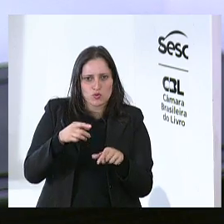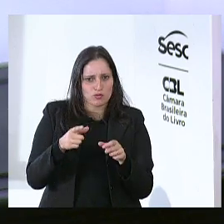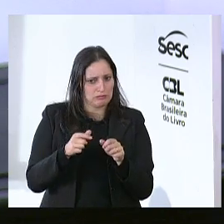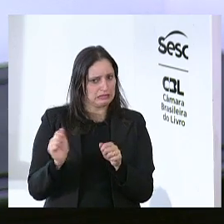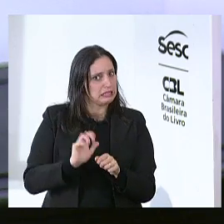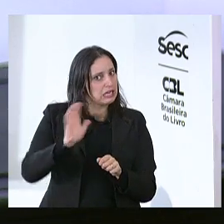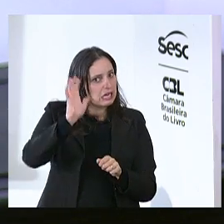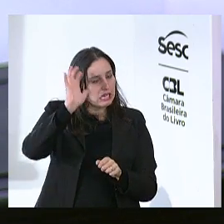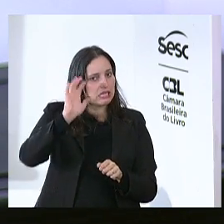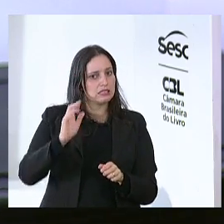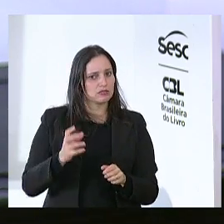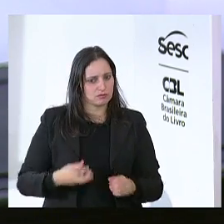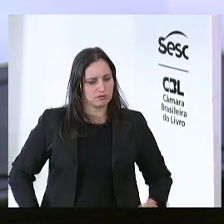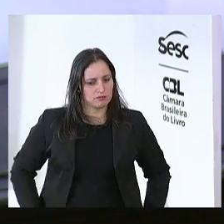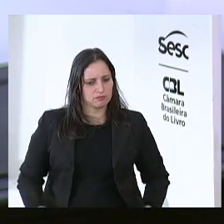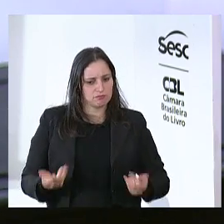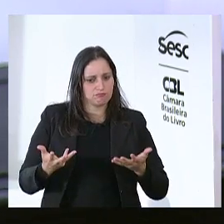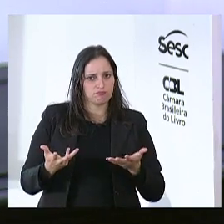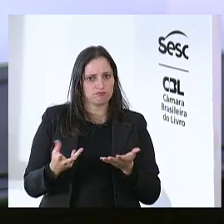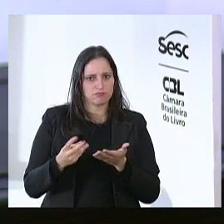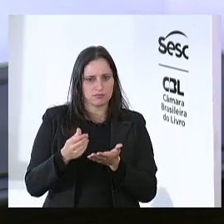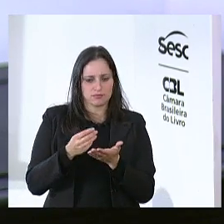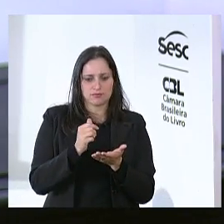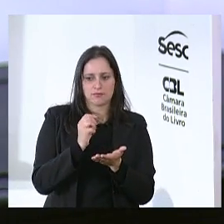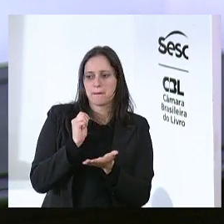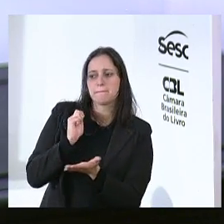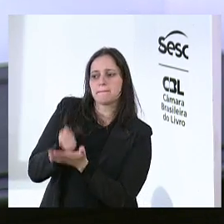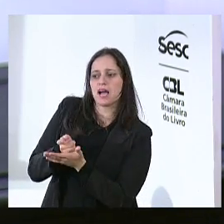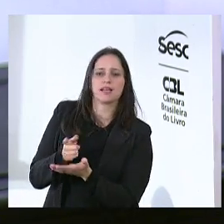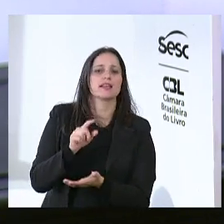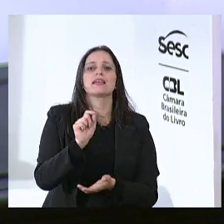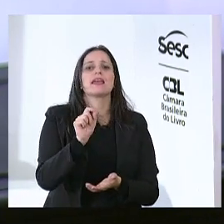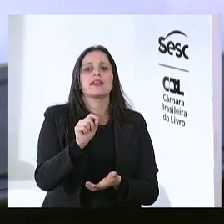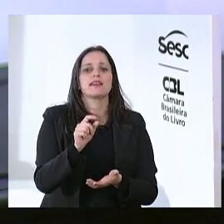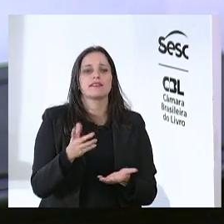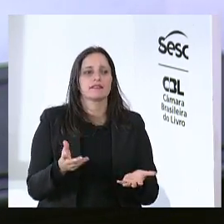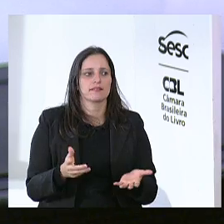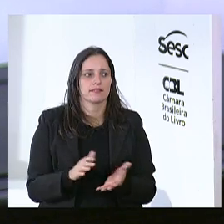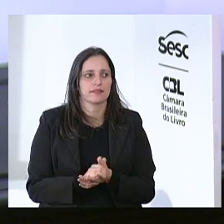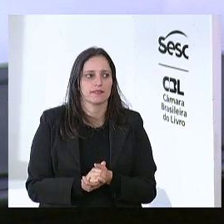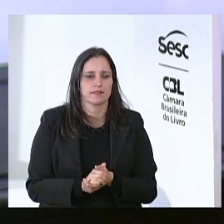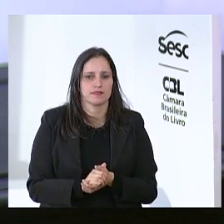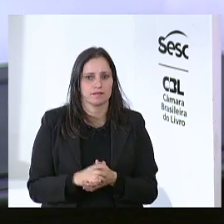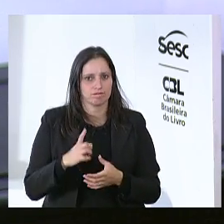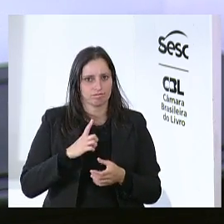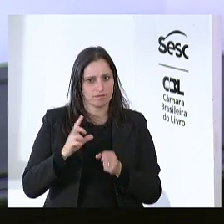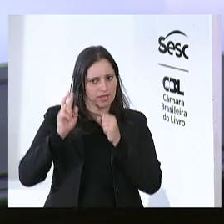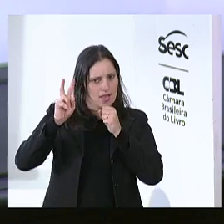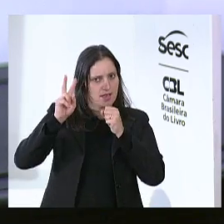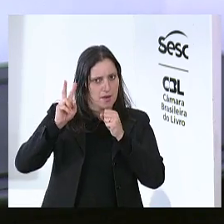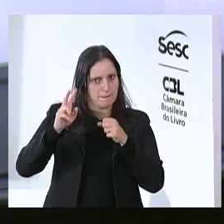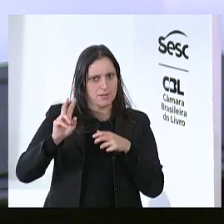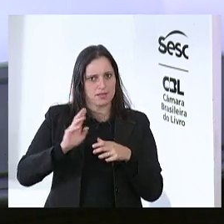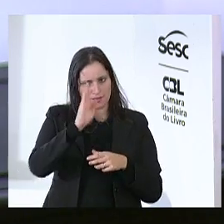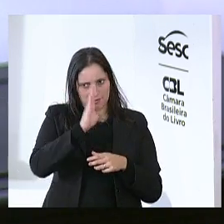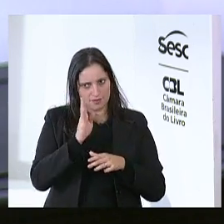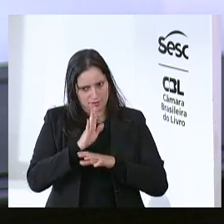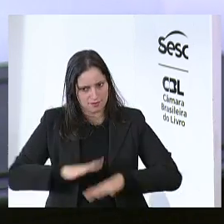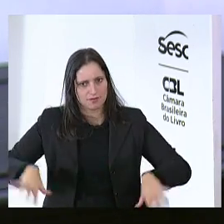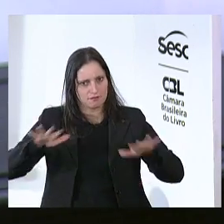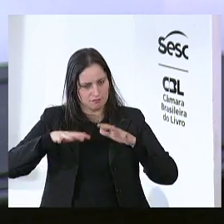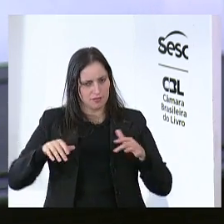acontece? Você tem um sistema caro, o custo de uma campanha nacional é muito, muito caro,